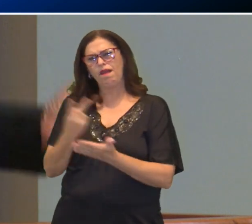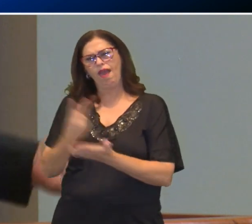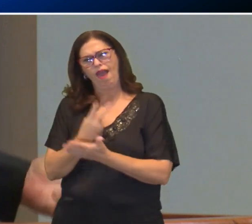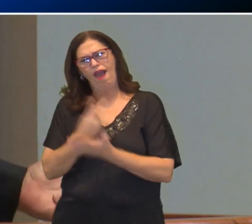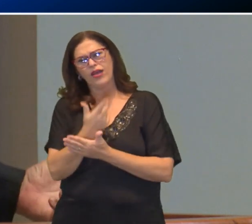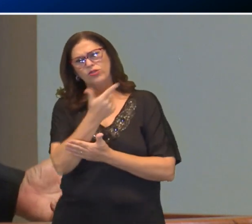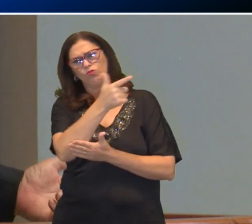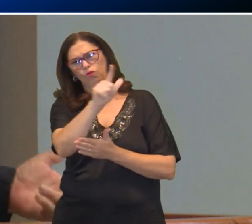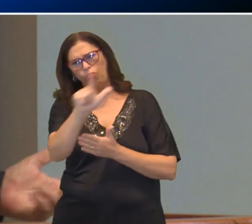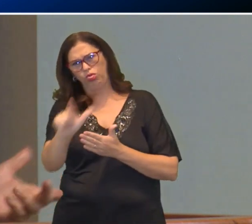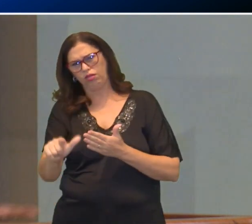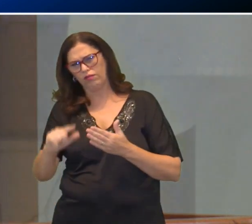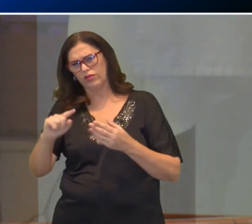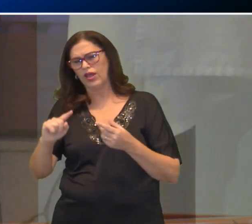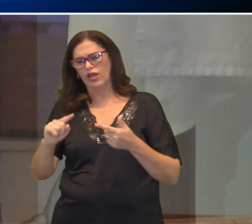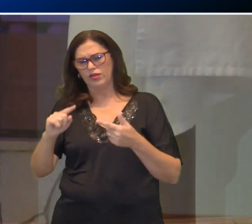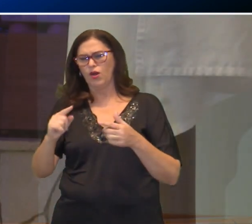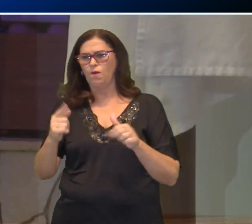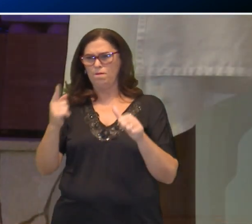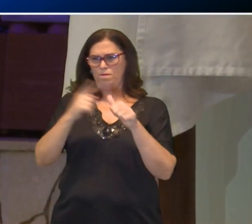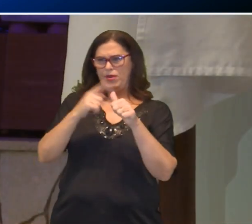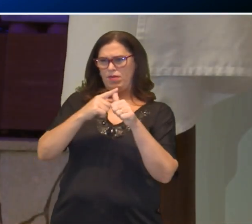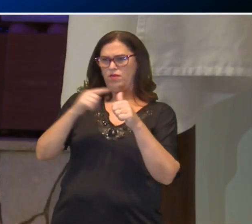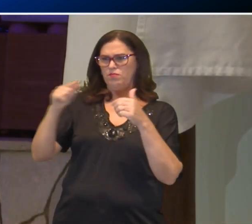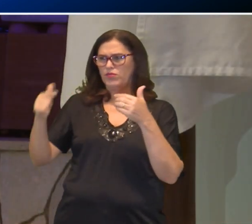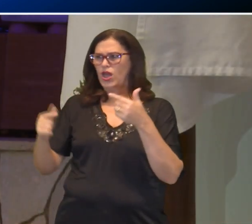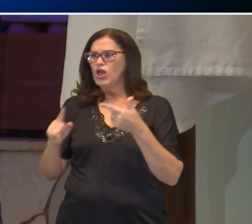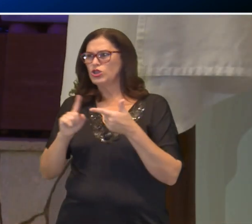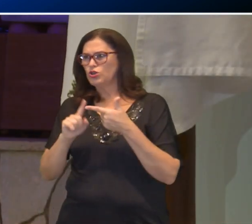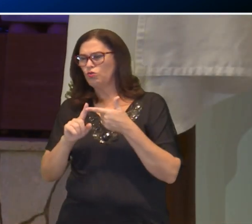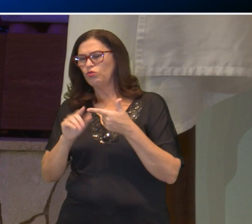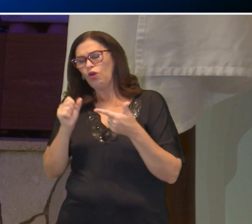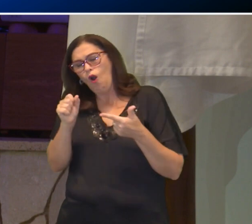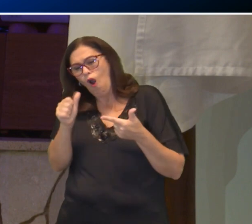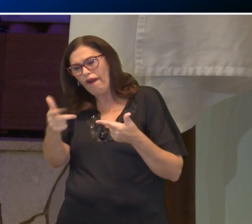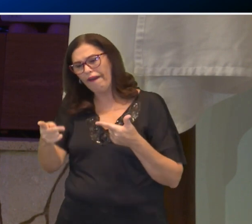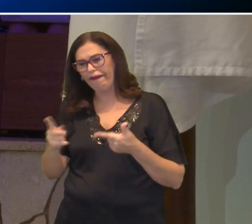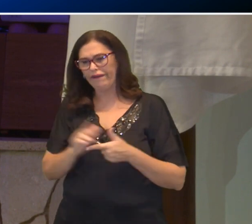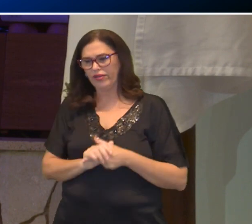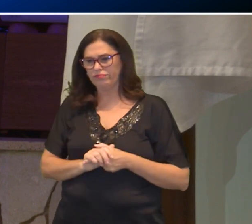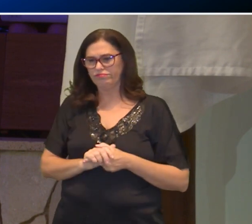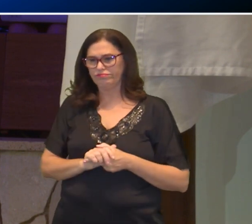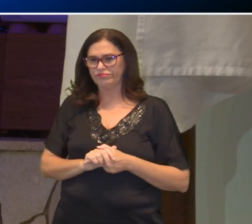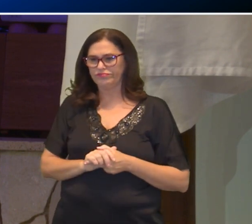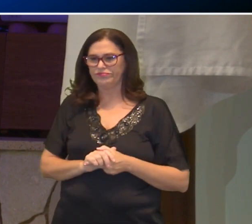naquilo que fosse secundário, ele estaria fazendo uma boa escolha.